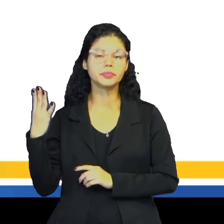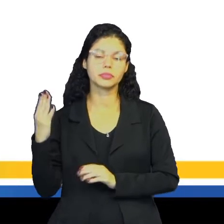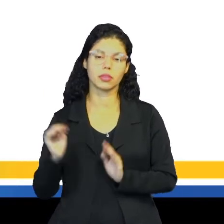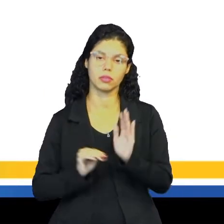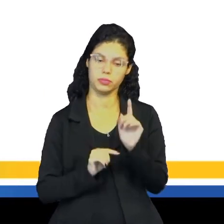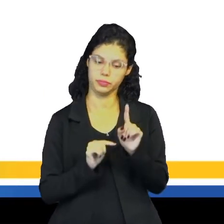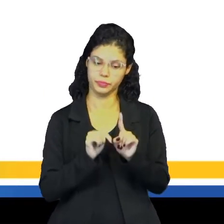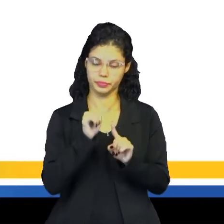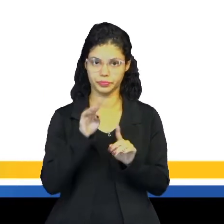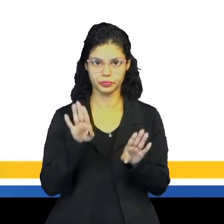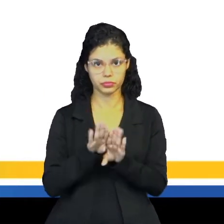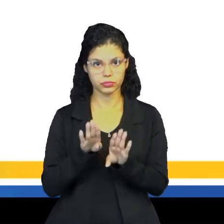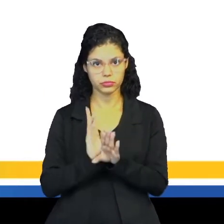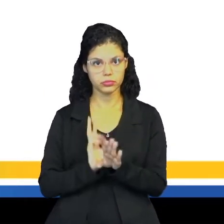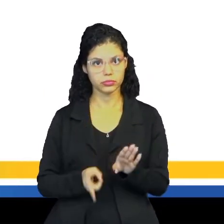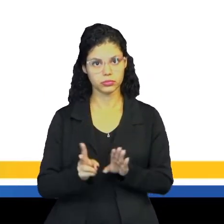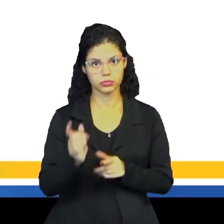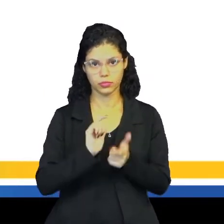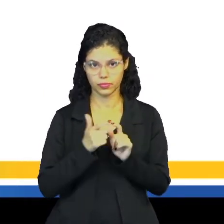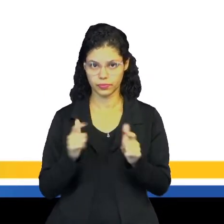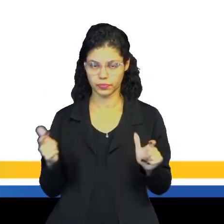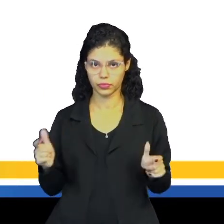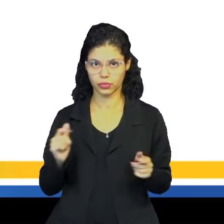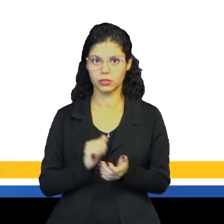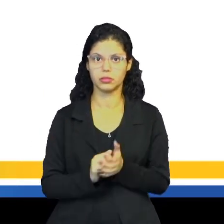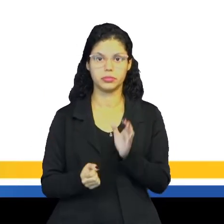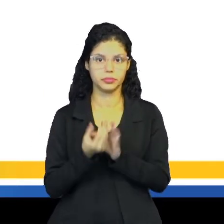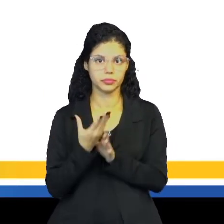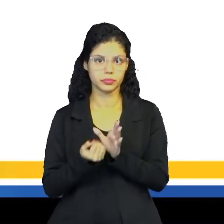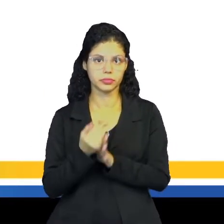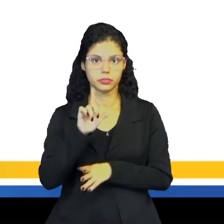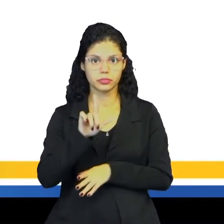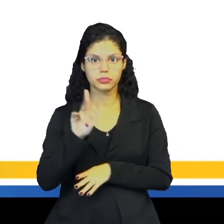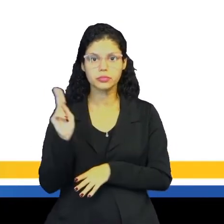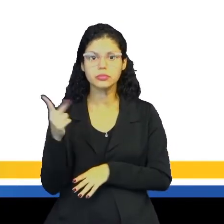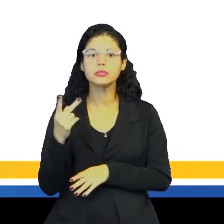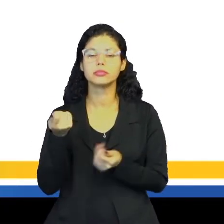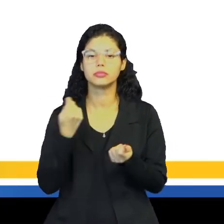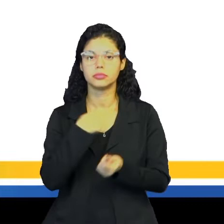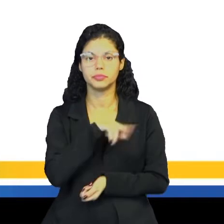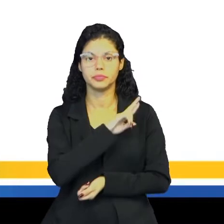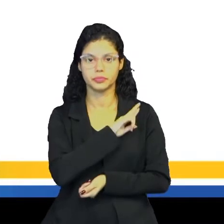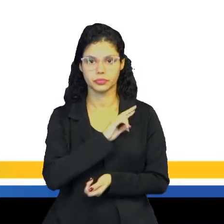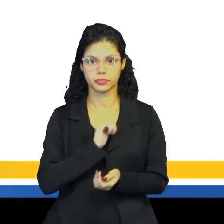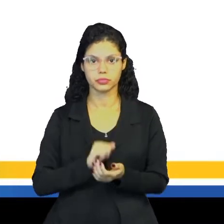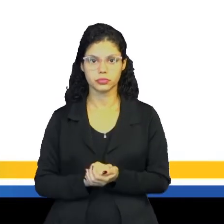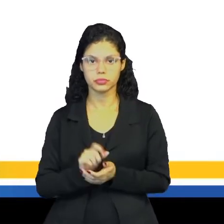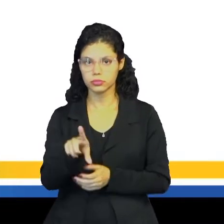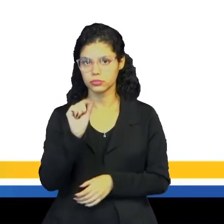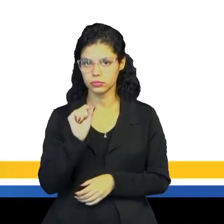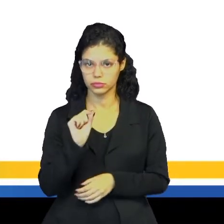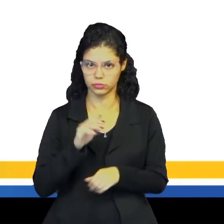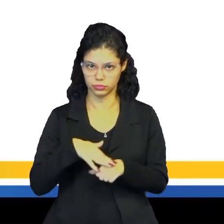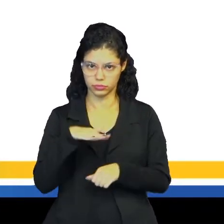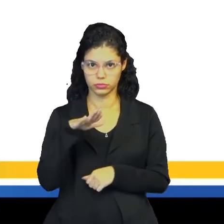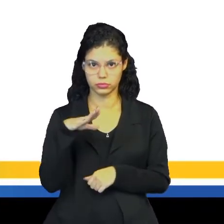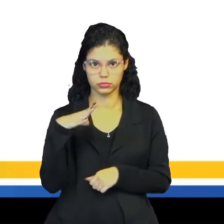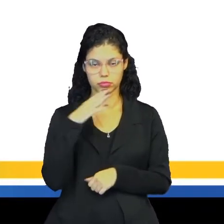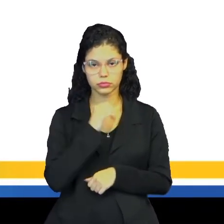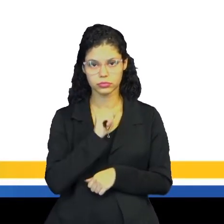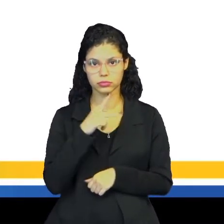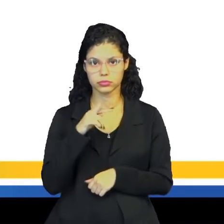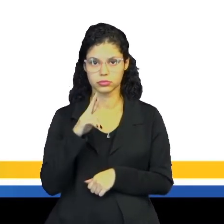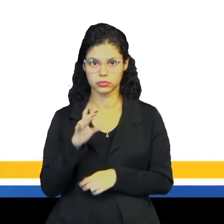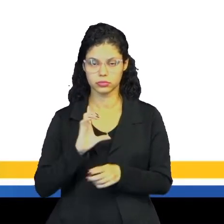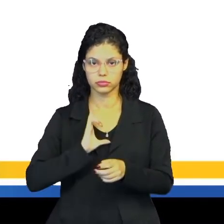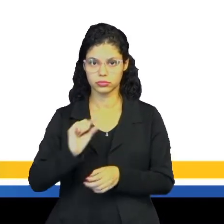de estrogênio continuam aumentando e a produção do LH é responsável por selecionar o ovócito mais maduro e fazê-lo